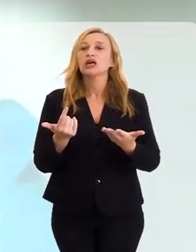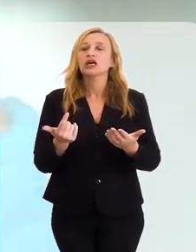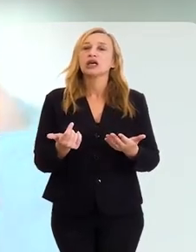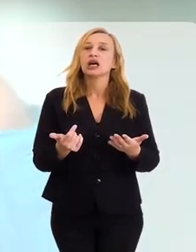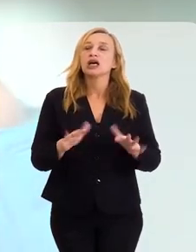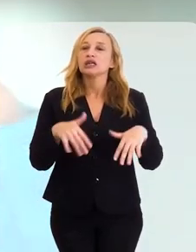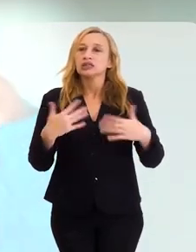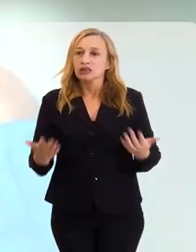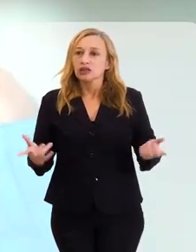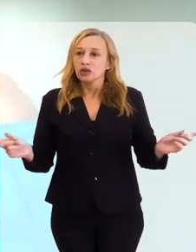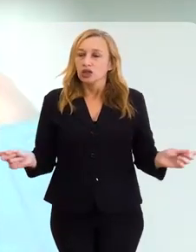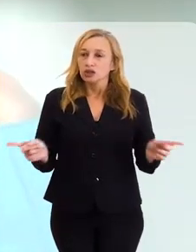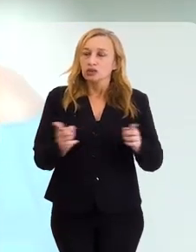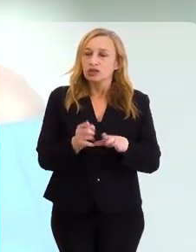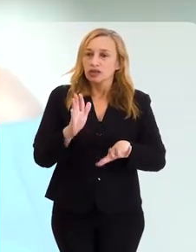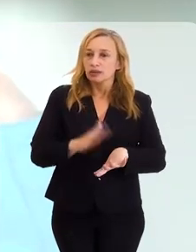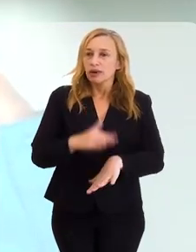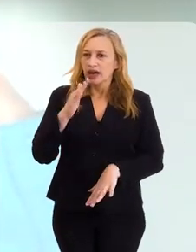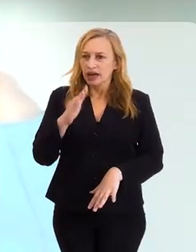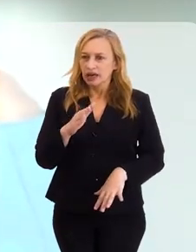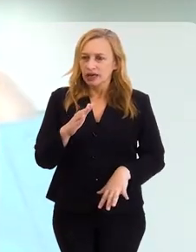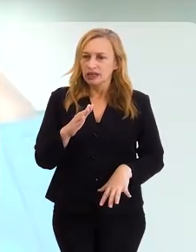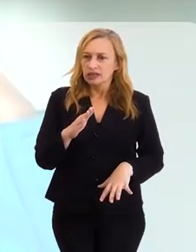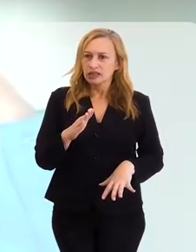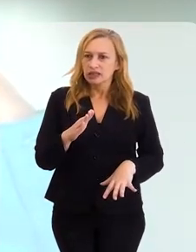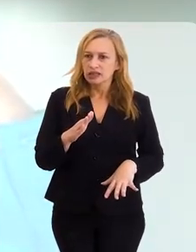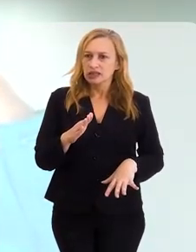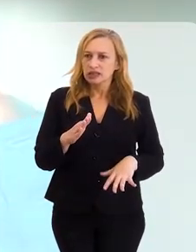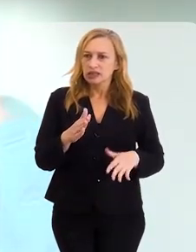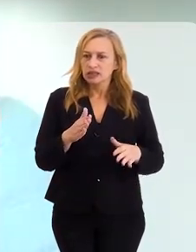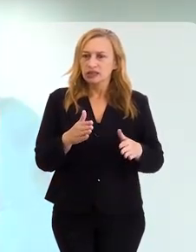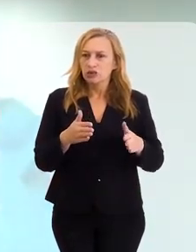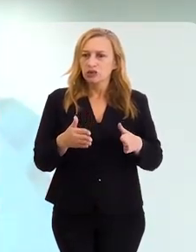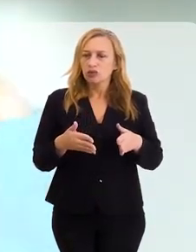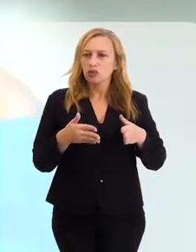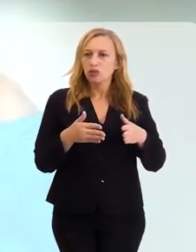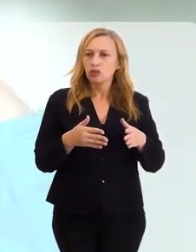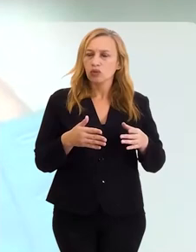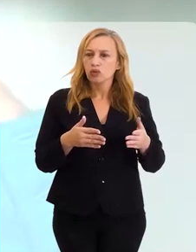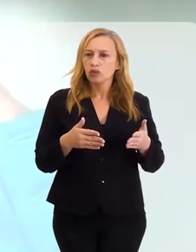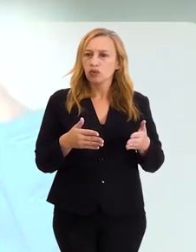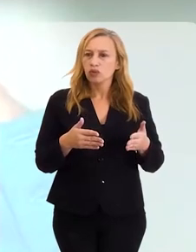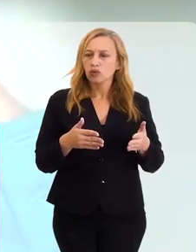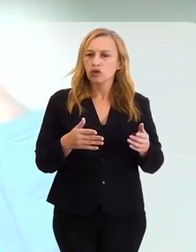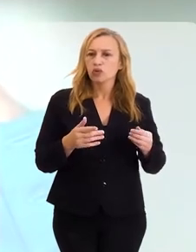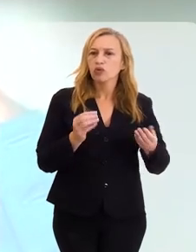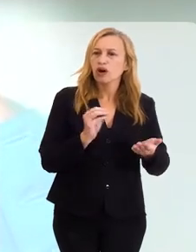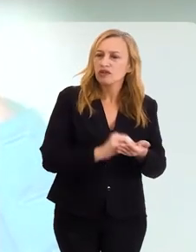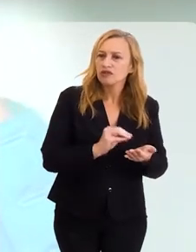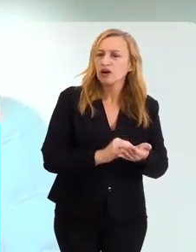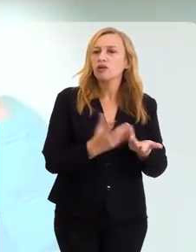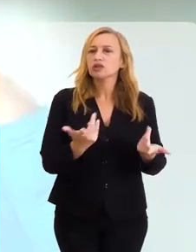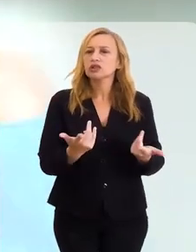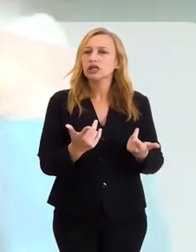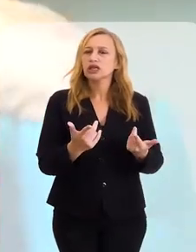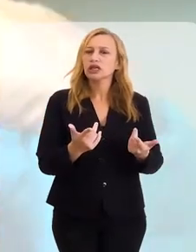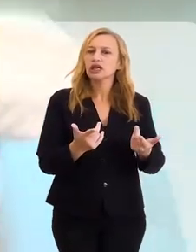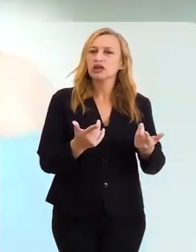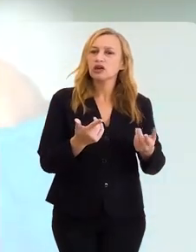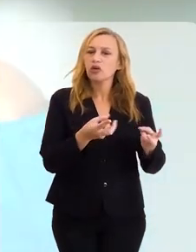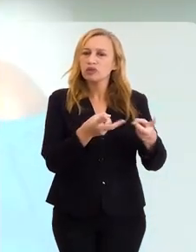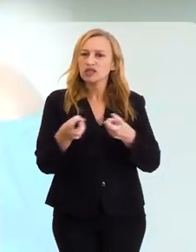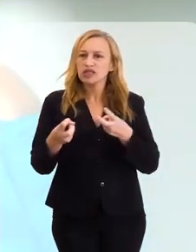mais ou menos isso, reduzir ao máximo os encontros síncronos e aí aumentar ao máximo a flexibilidade, né,